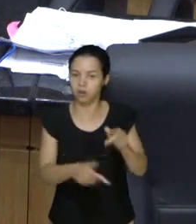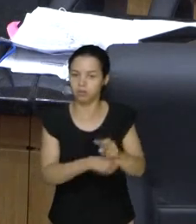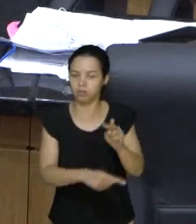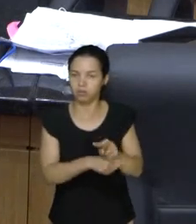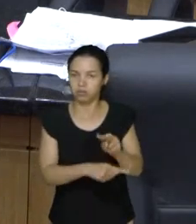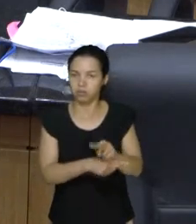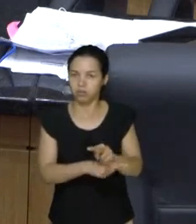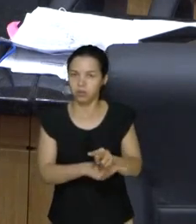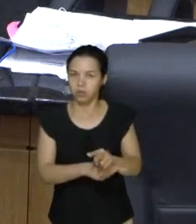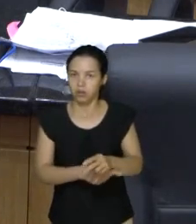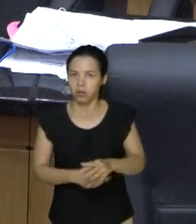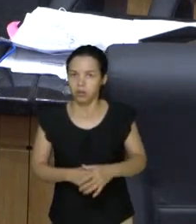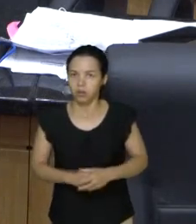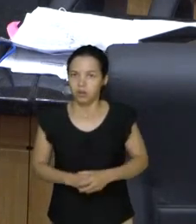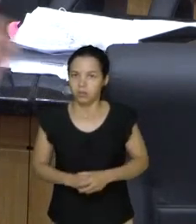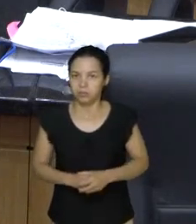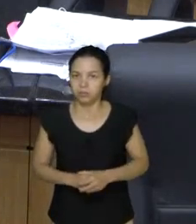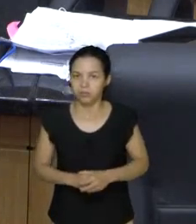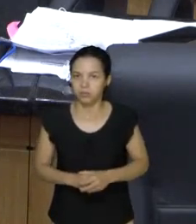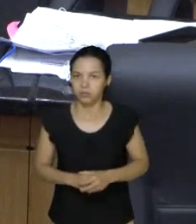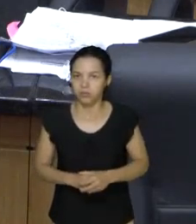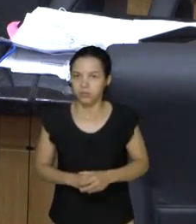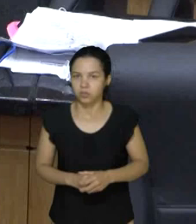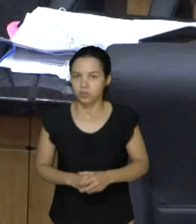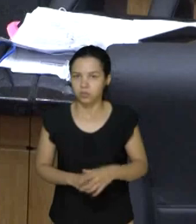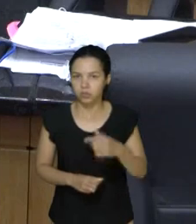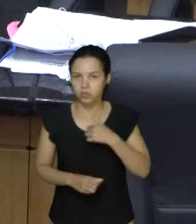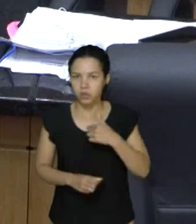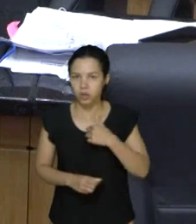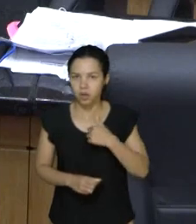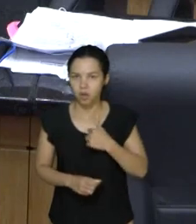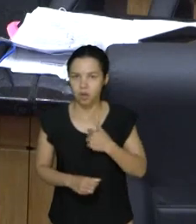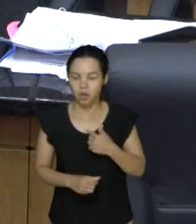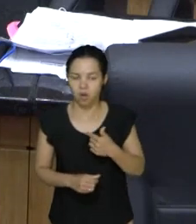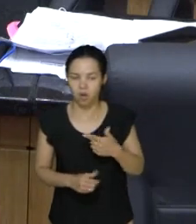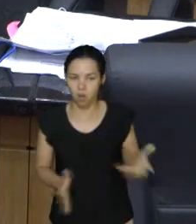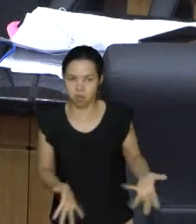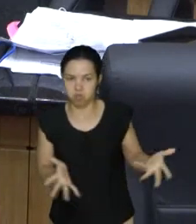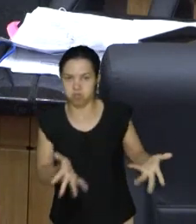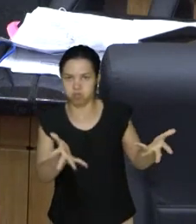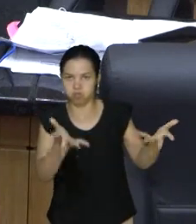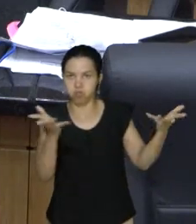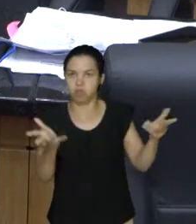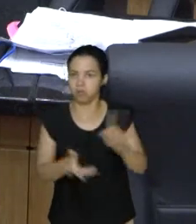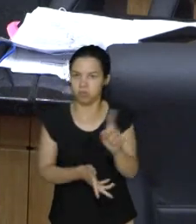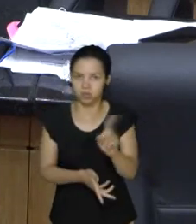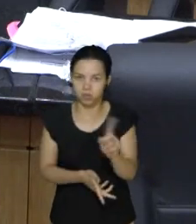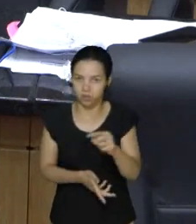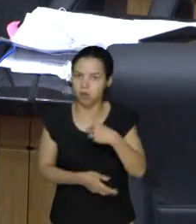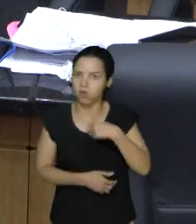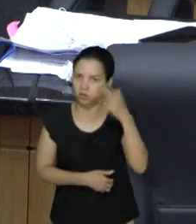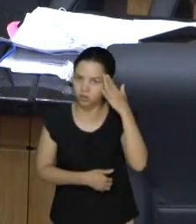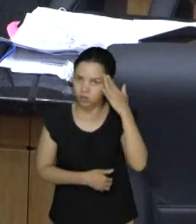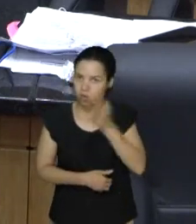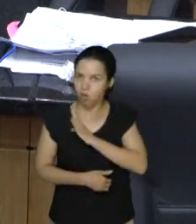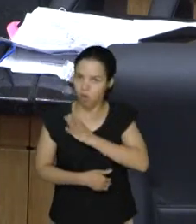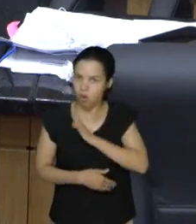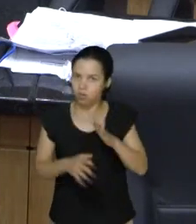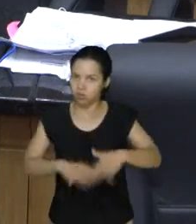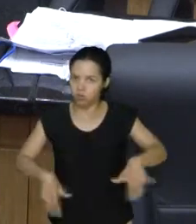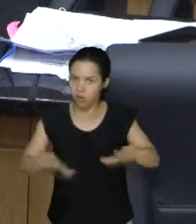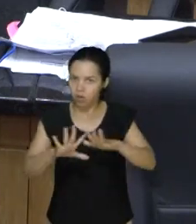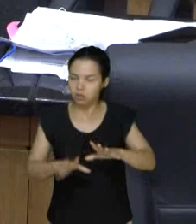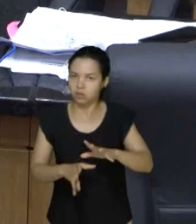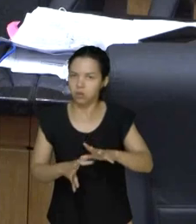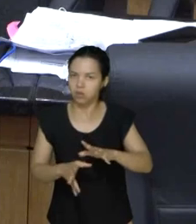Não estou aqui levantando bola para os outros cortar. Eu sei que o coração de todo mundo está